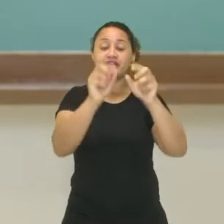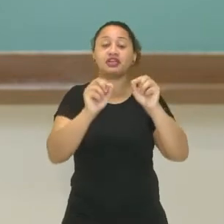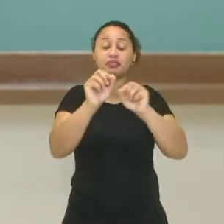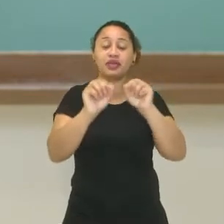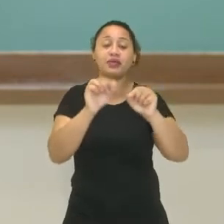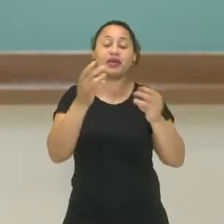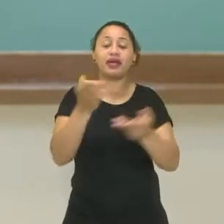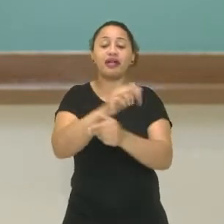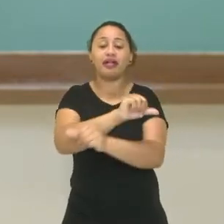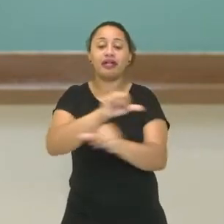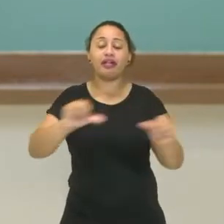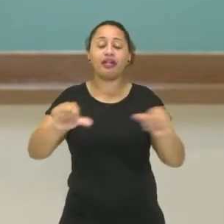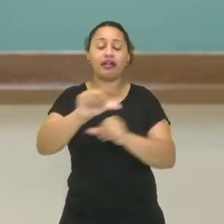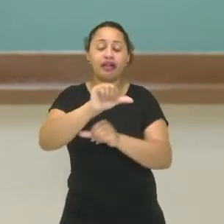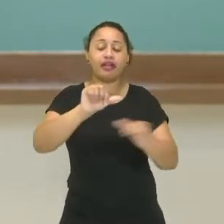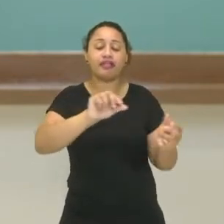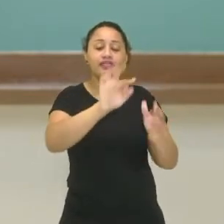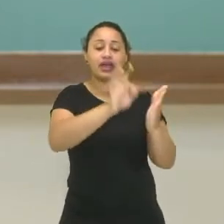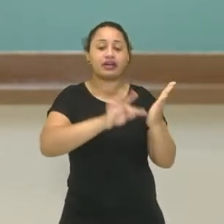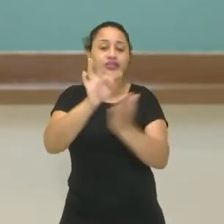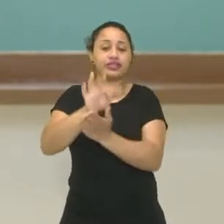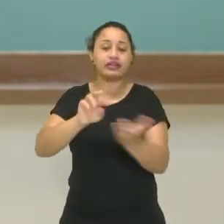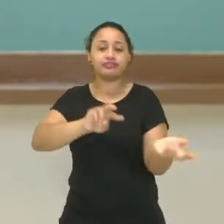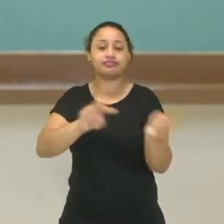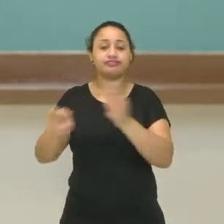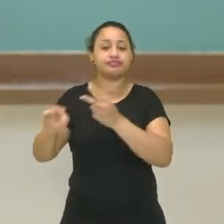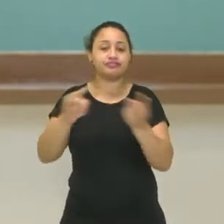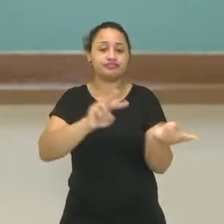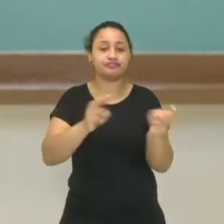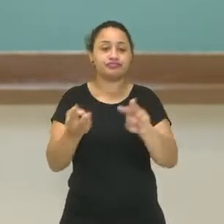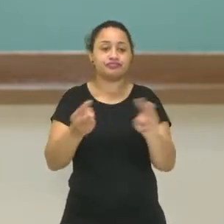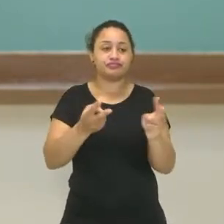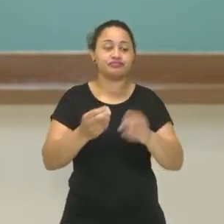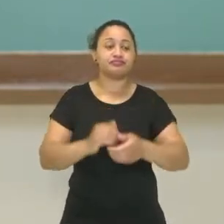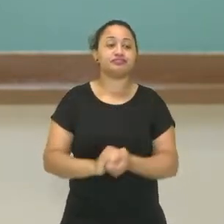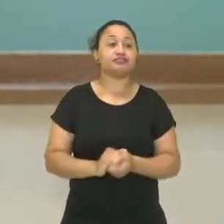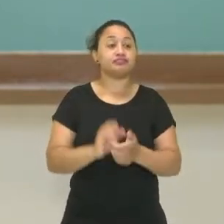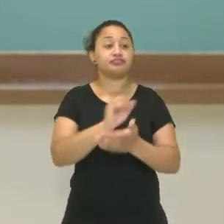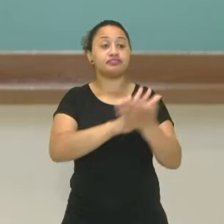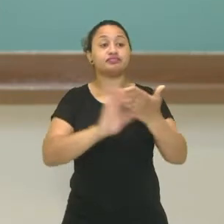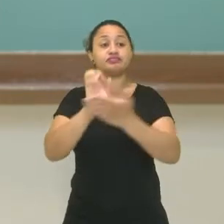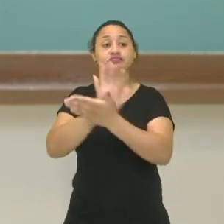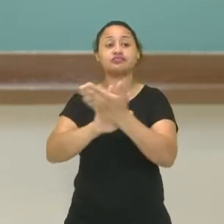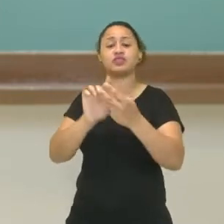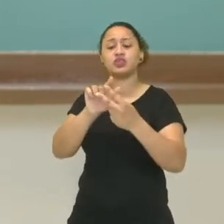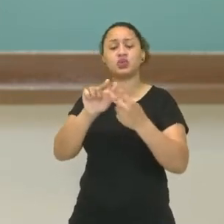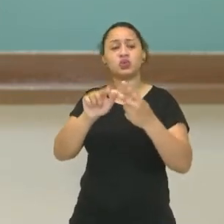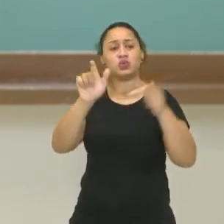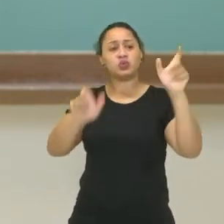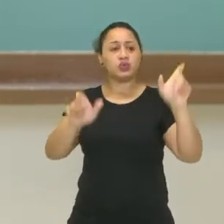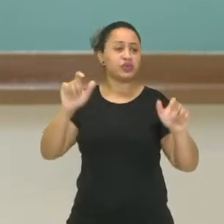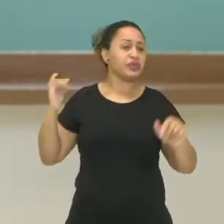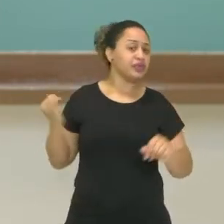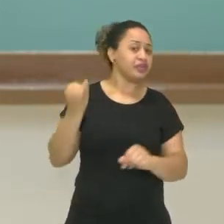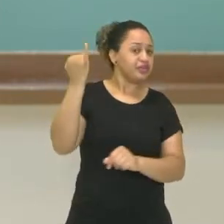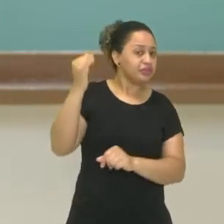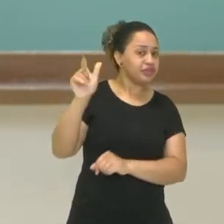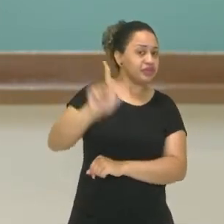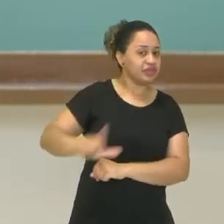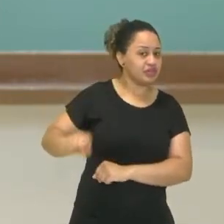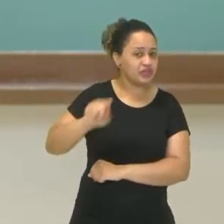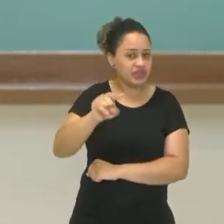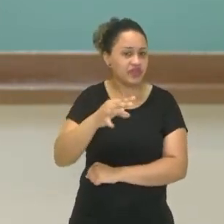intertextualidade. Coloquei na imagem dois grandes nomes da nossa literatura. Você identifica quem são? Então vou te